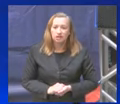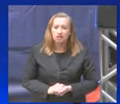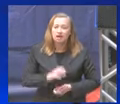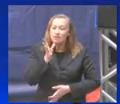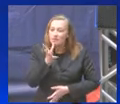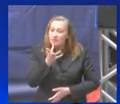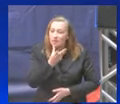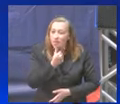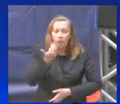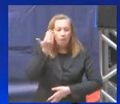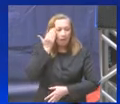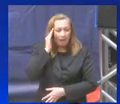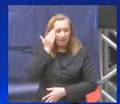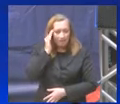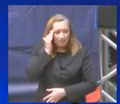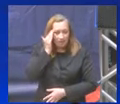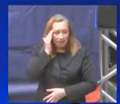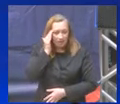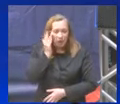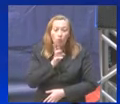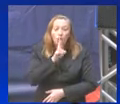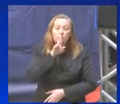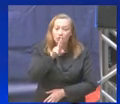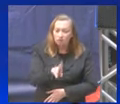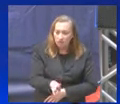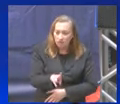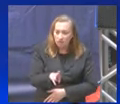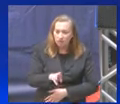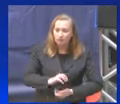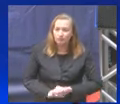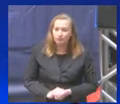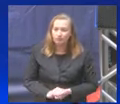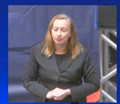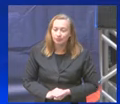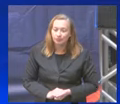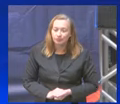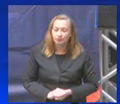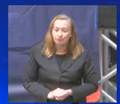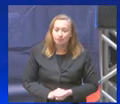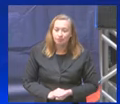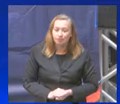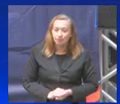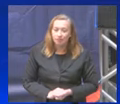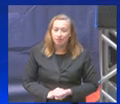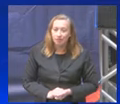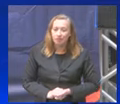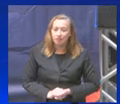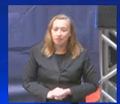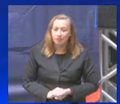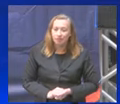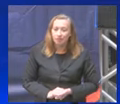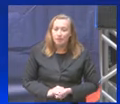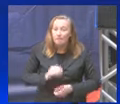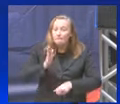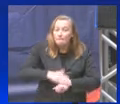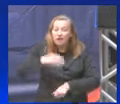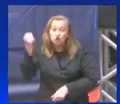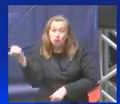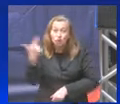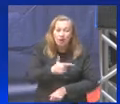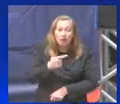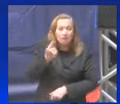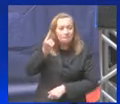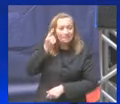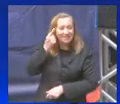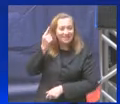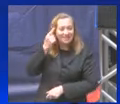demorou para eu compreender que o resultado ele foi muito além daquele que nós